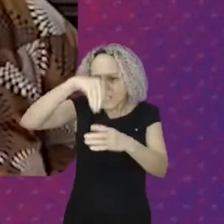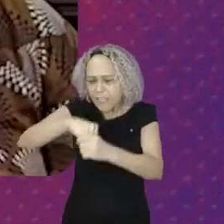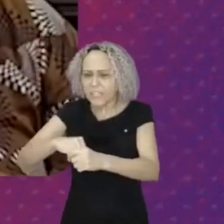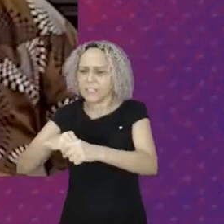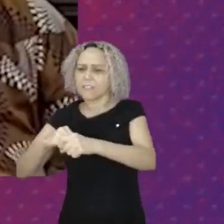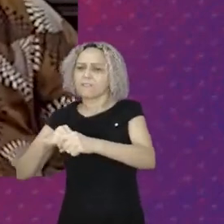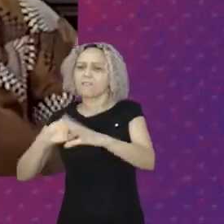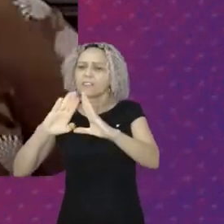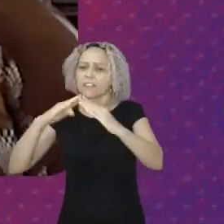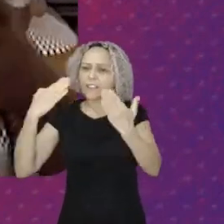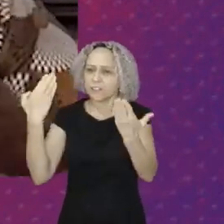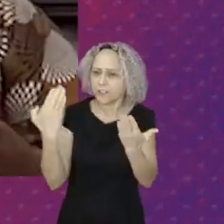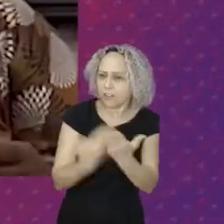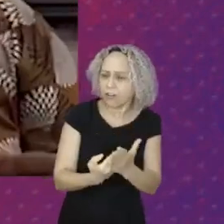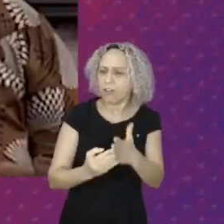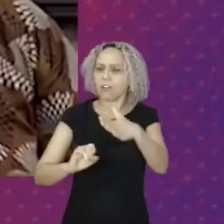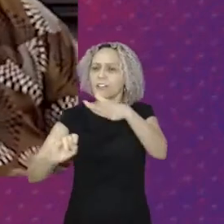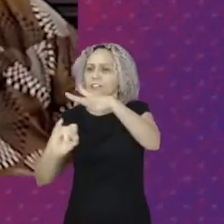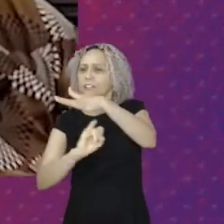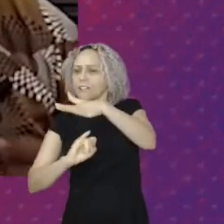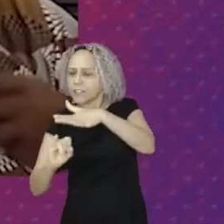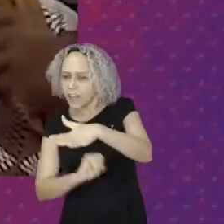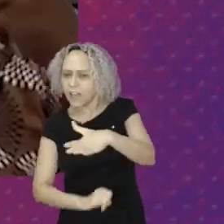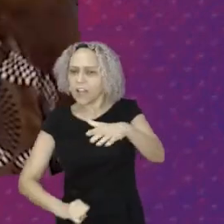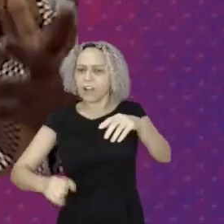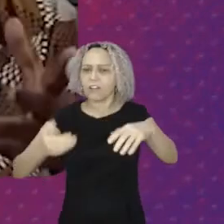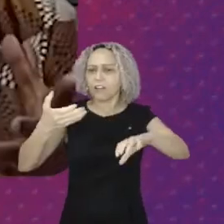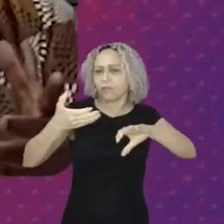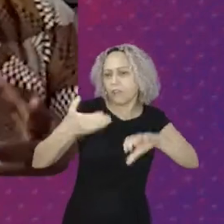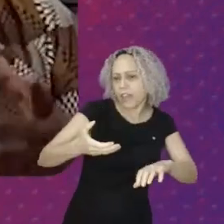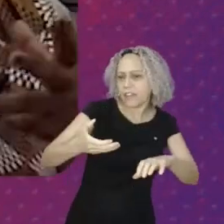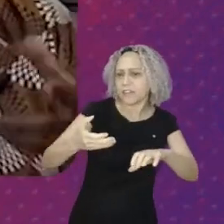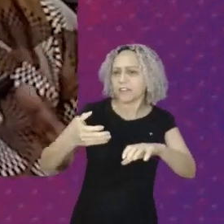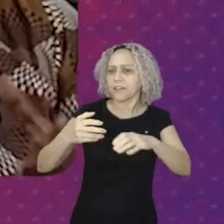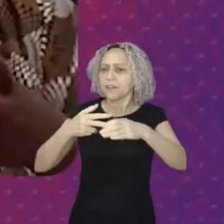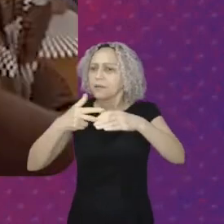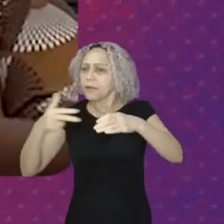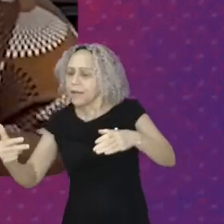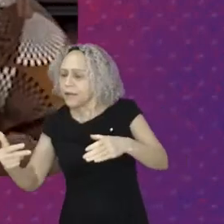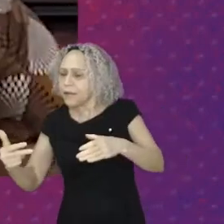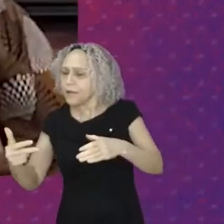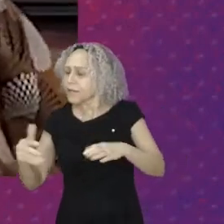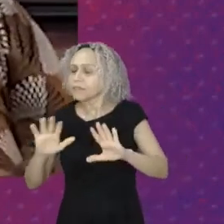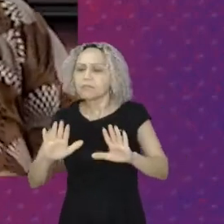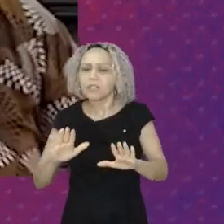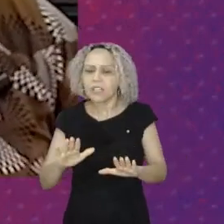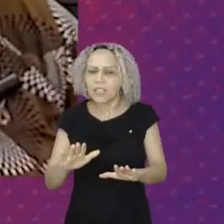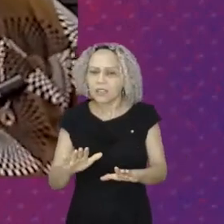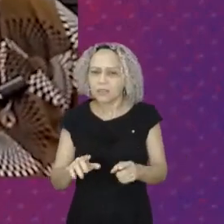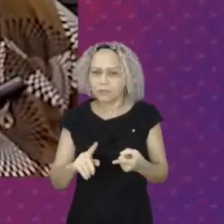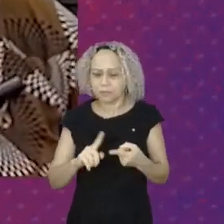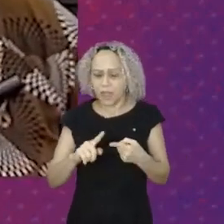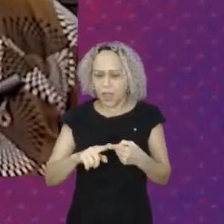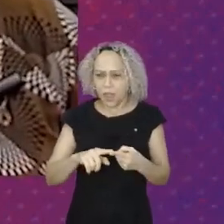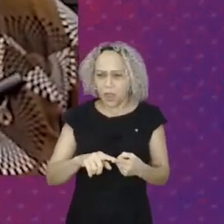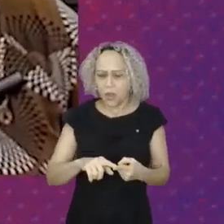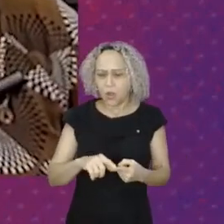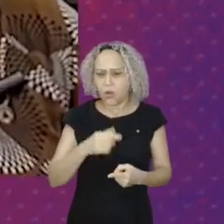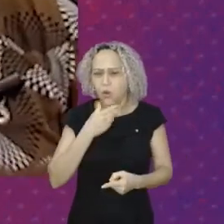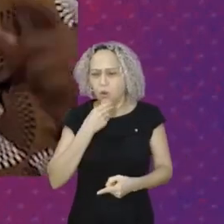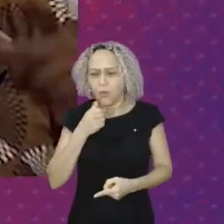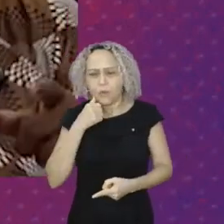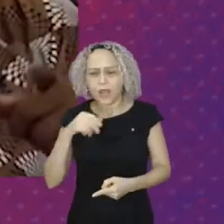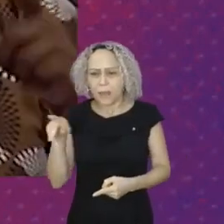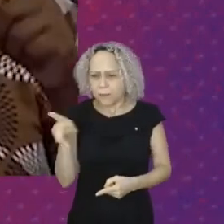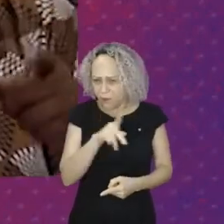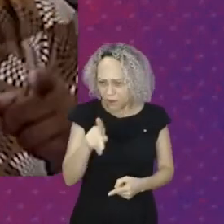acostumados, né, a ter gestores negros, nós não estamos acostumados a ter professores e professoras negras.